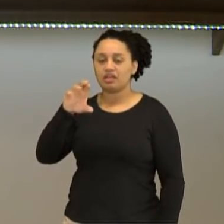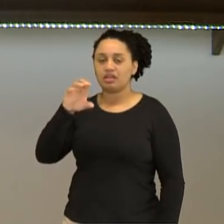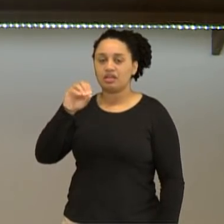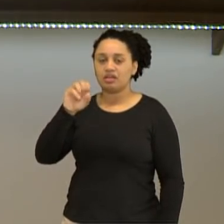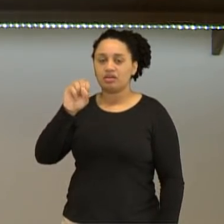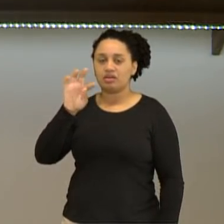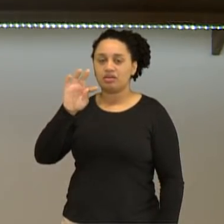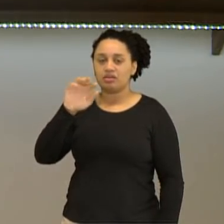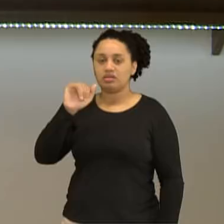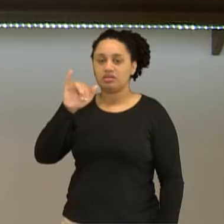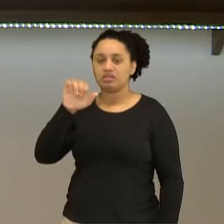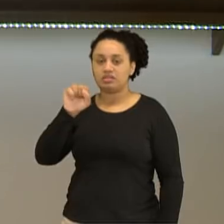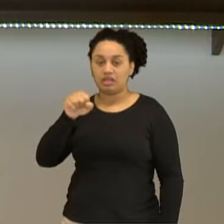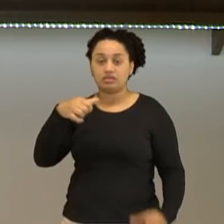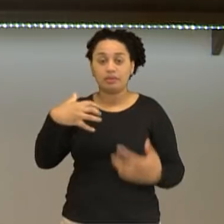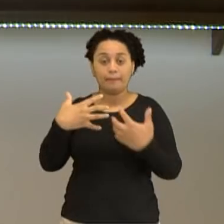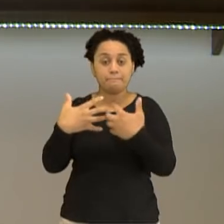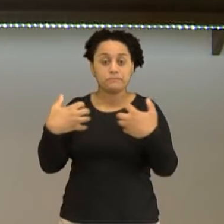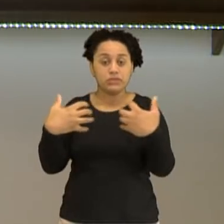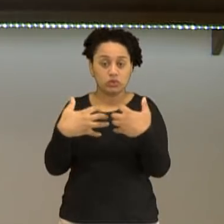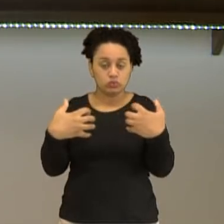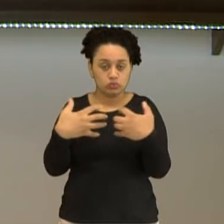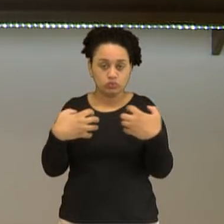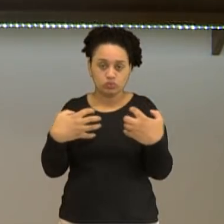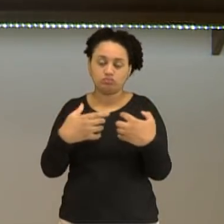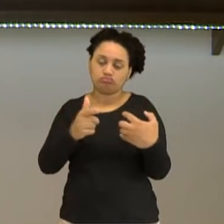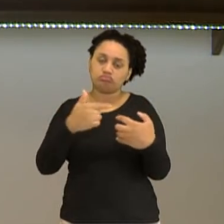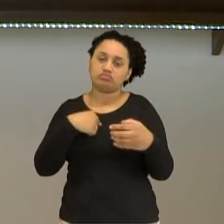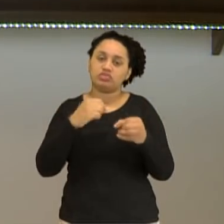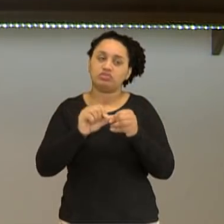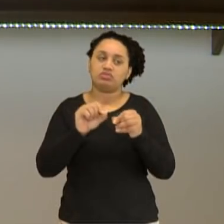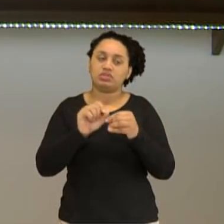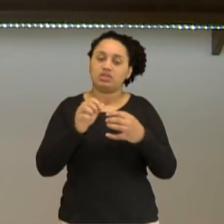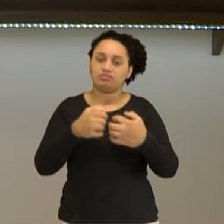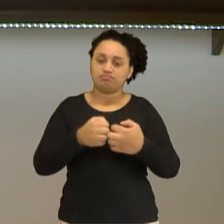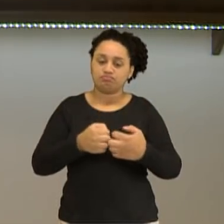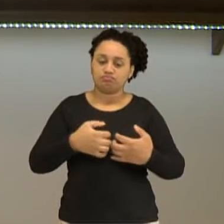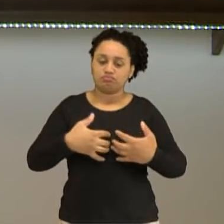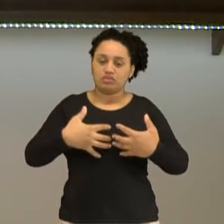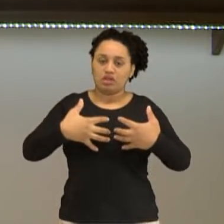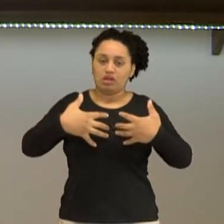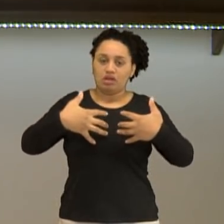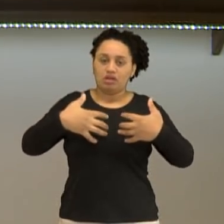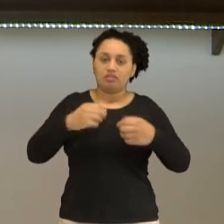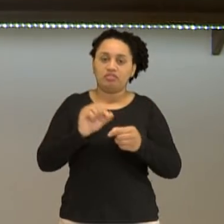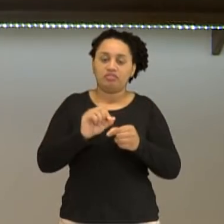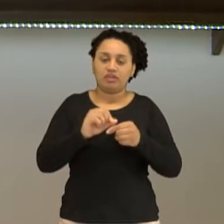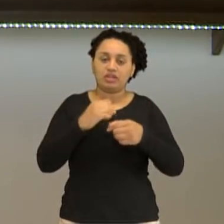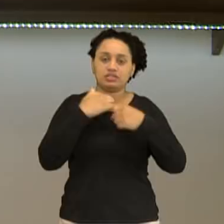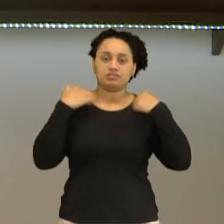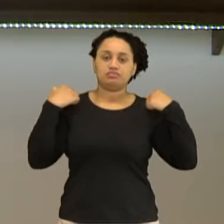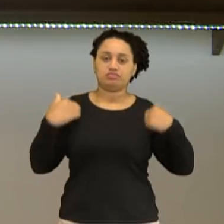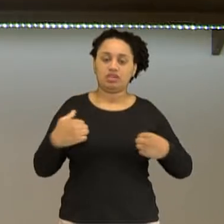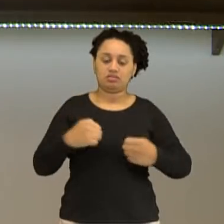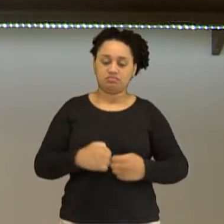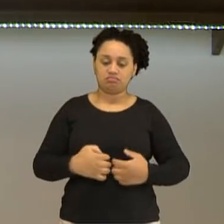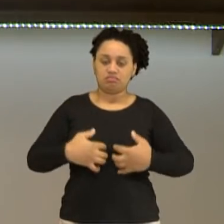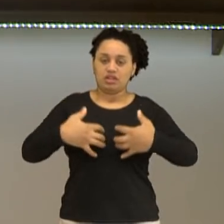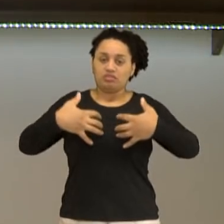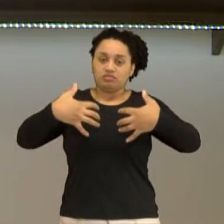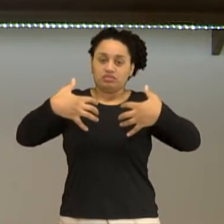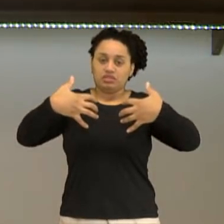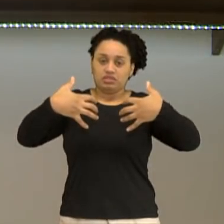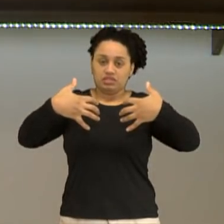músculos intercostais. Esses músculos intercostais vão fazer a elevação do tronco, do gradil costal, para que